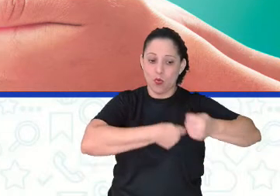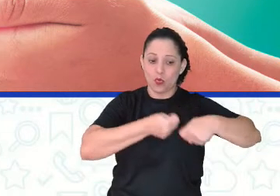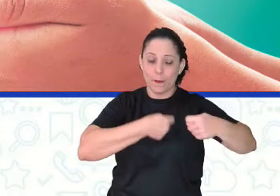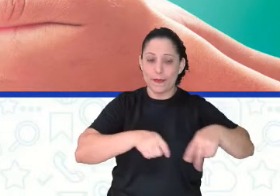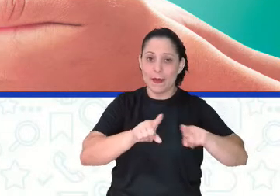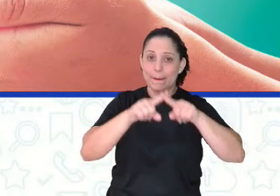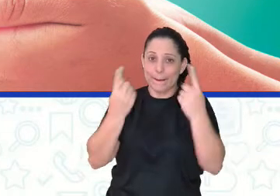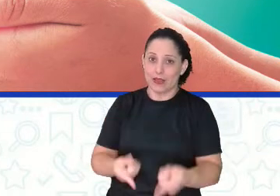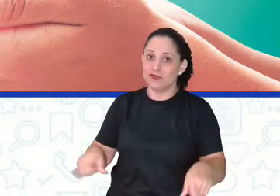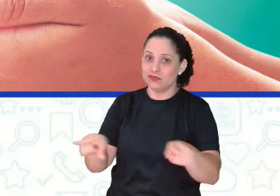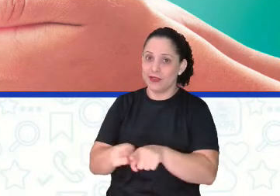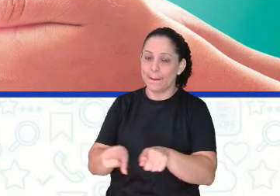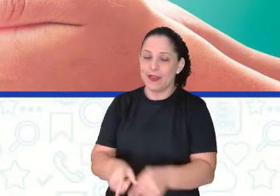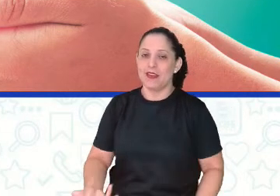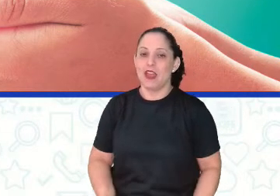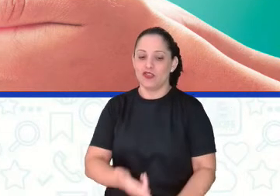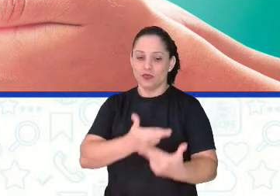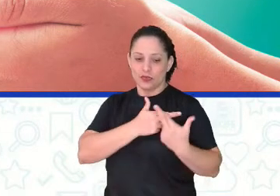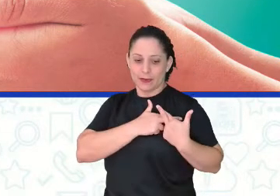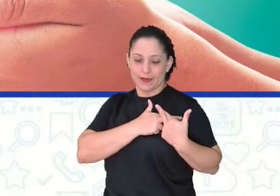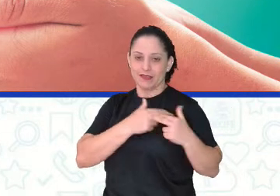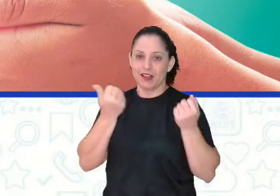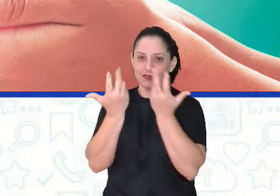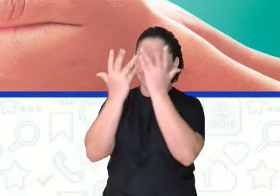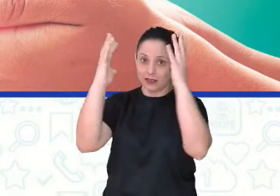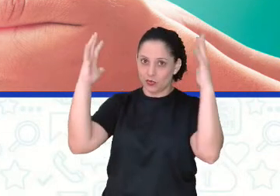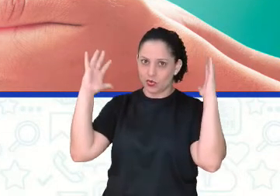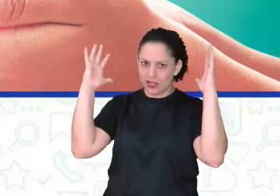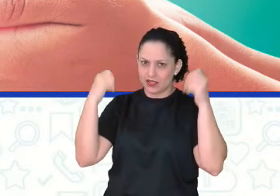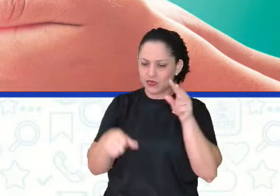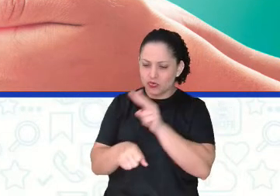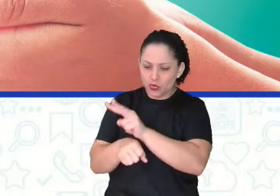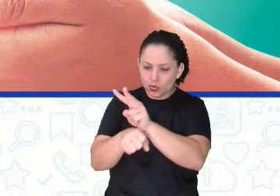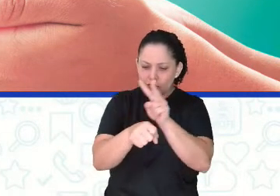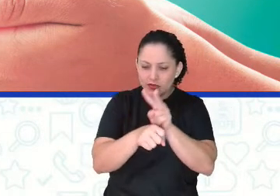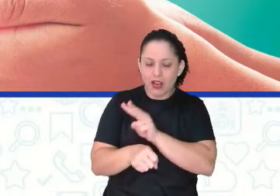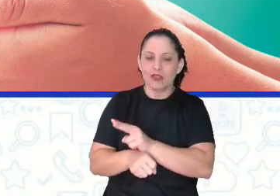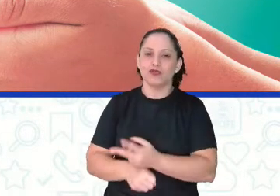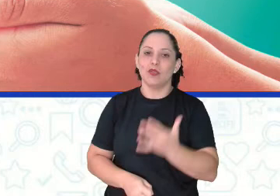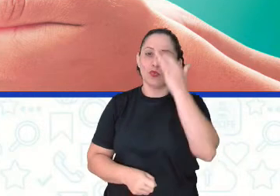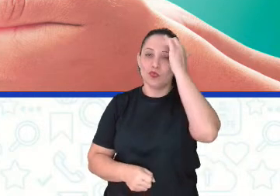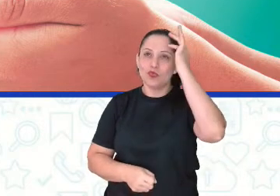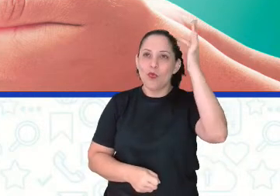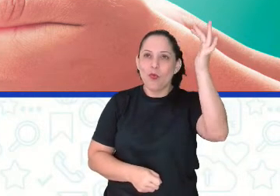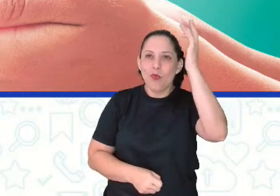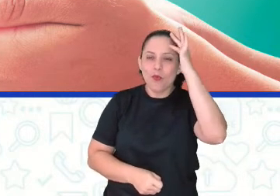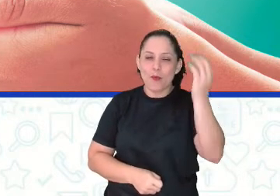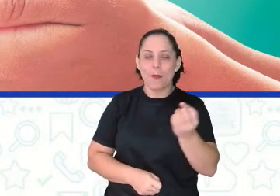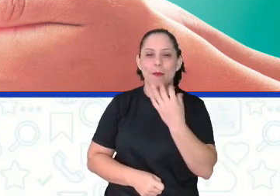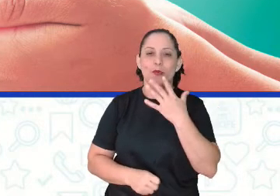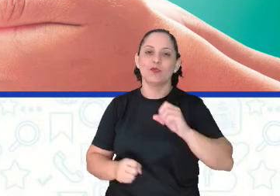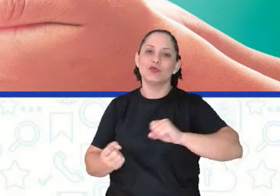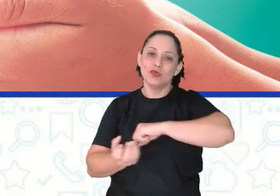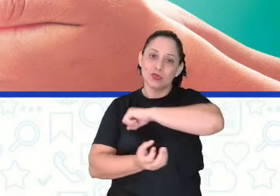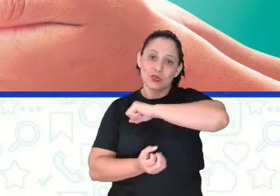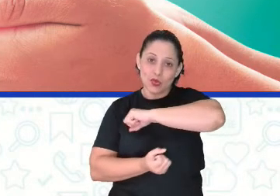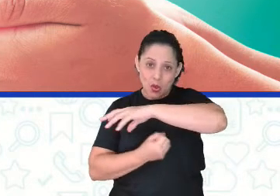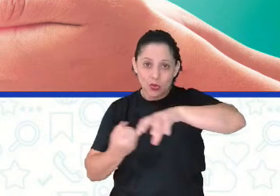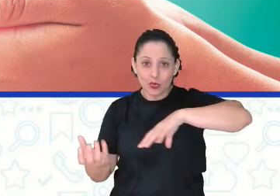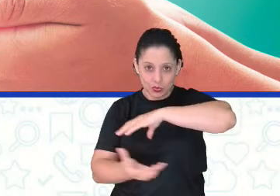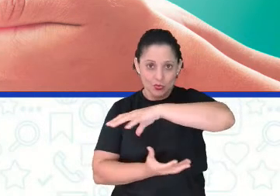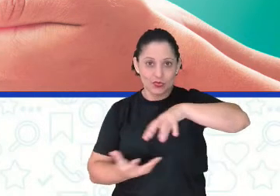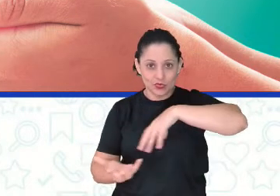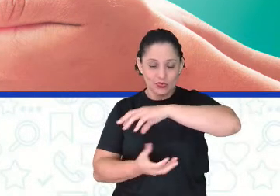responsabilidade ambiental, que seria o sonho, né, da nossa sociedade, se a gente conseguisse fazer isso,